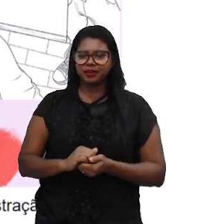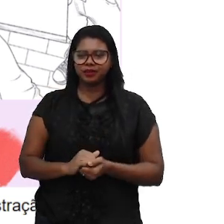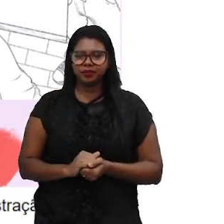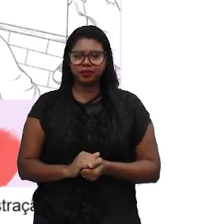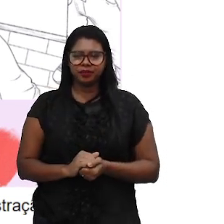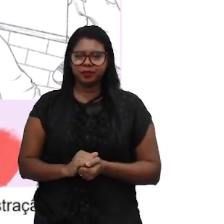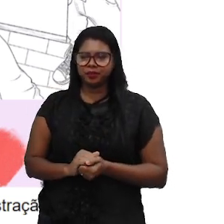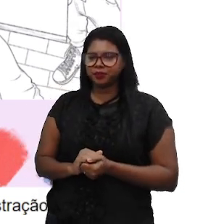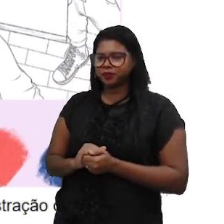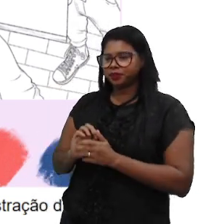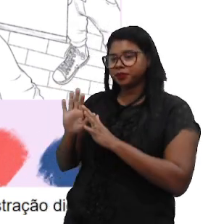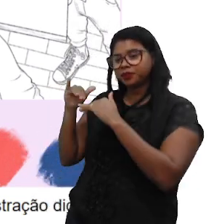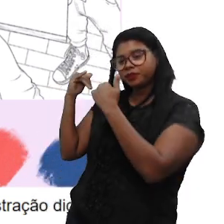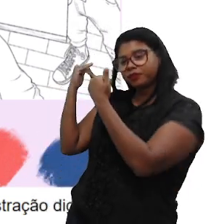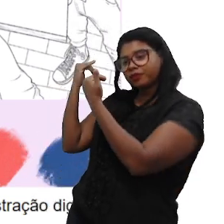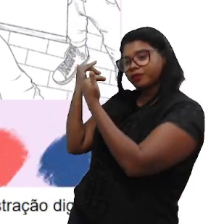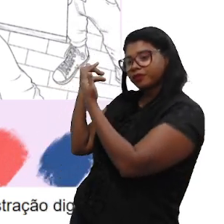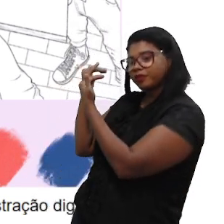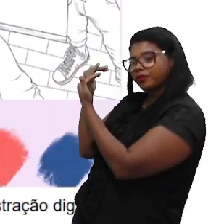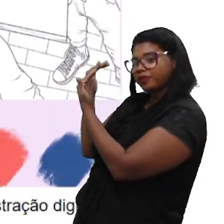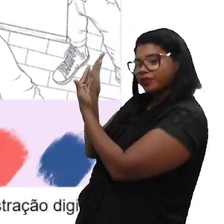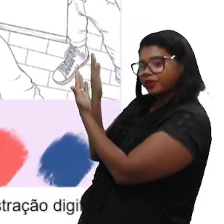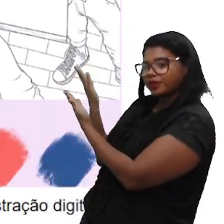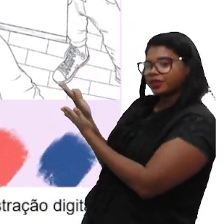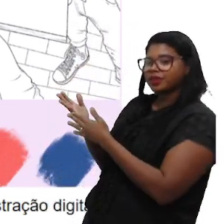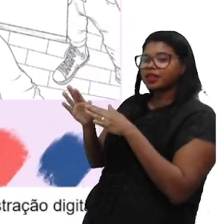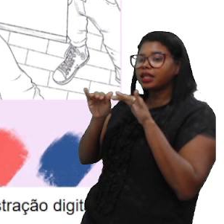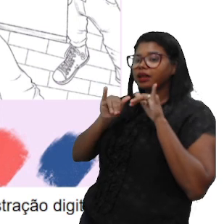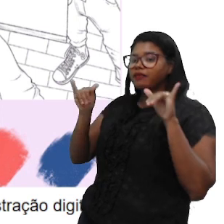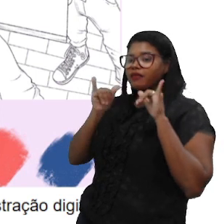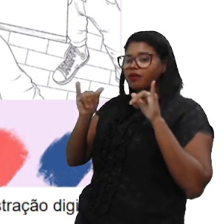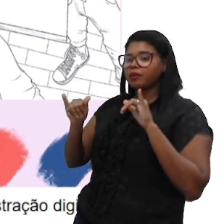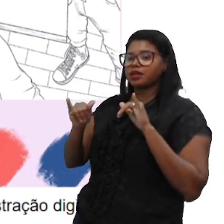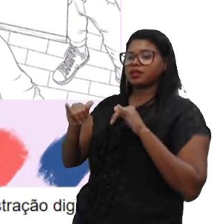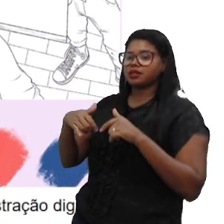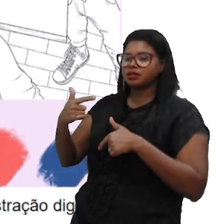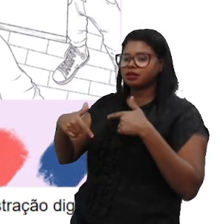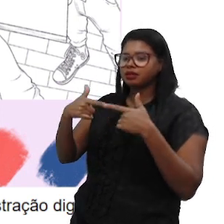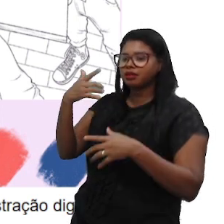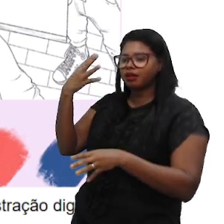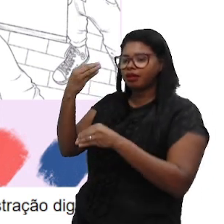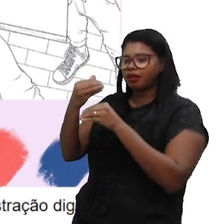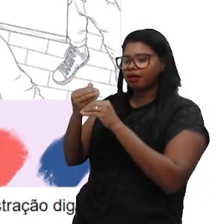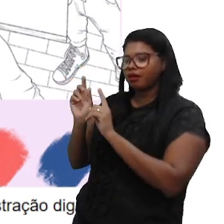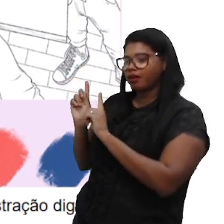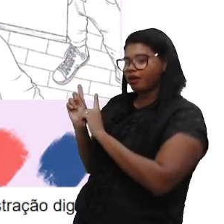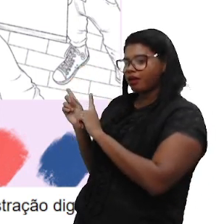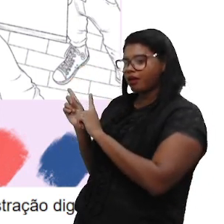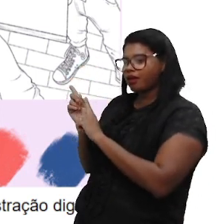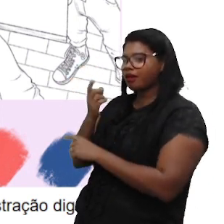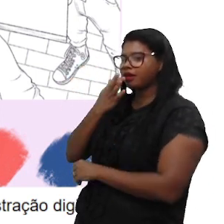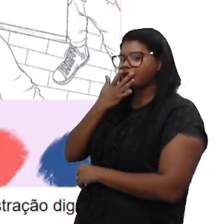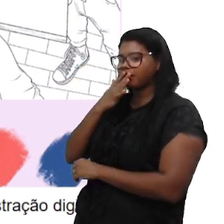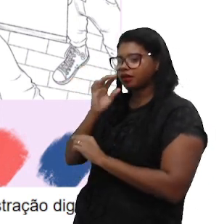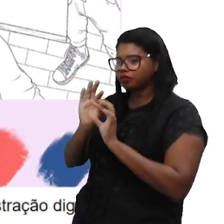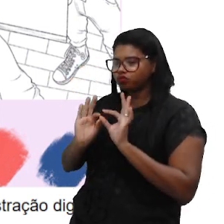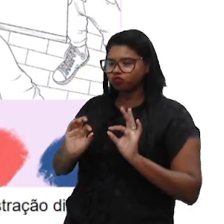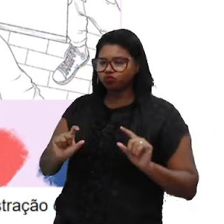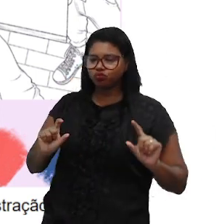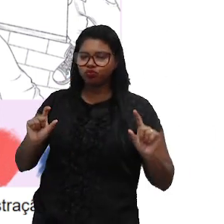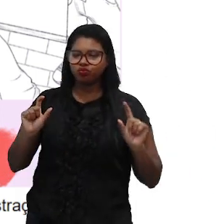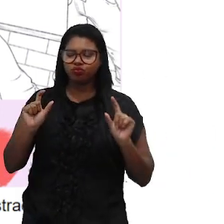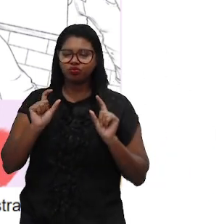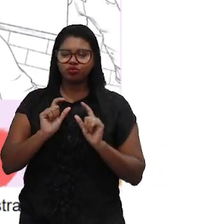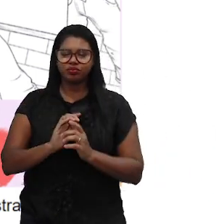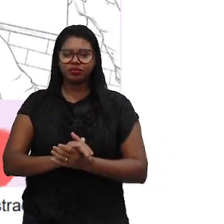E aí a gente já recolheu informação sobre o trabalho, a gente já fez o briefing, né? E aí a gente começa a